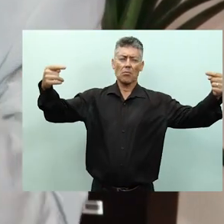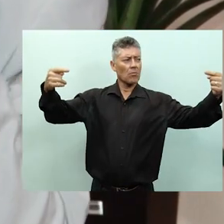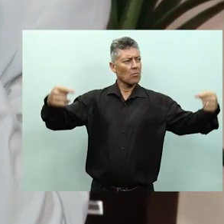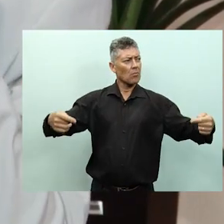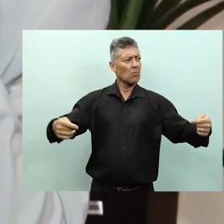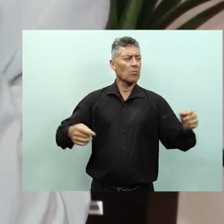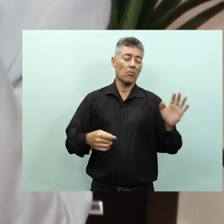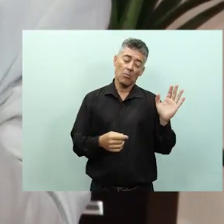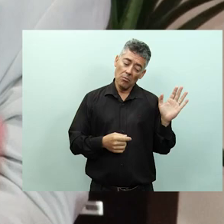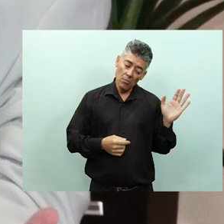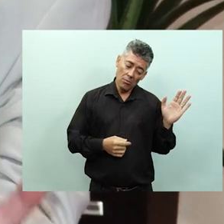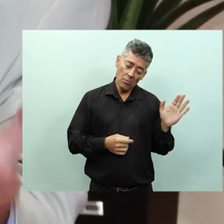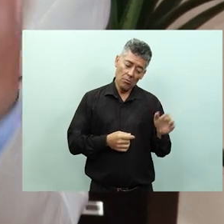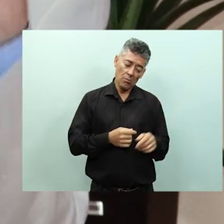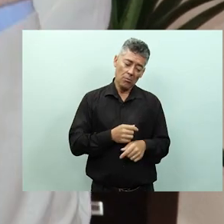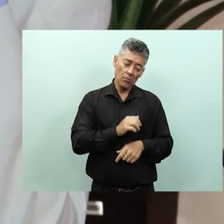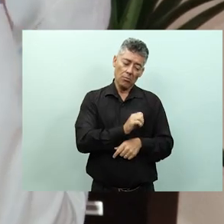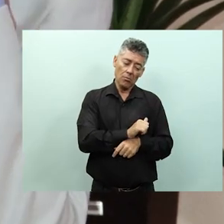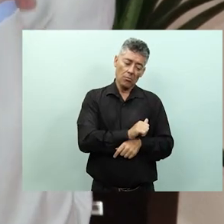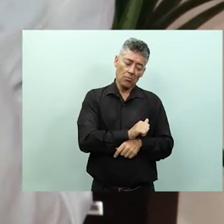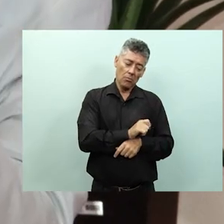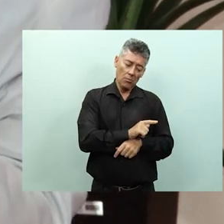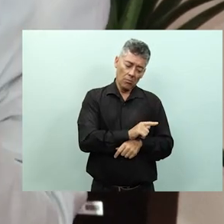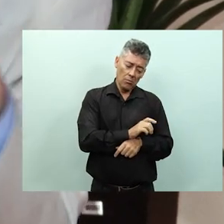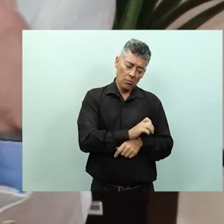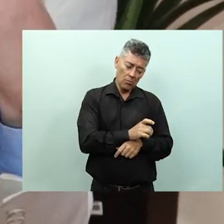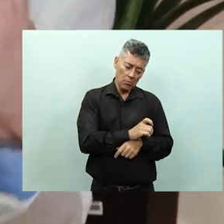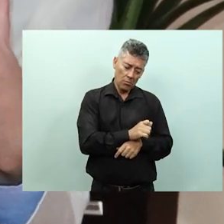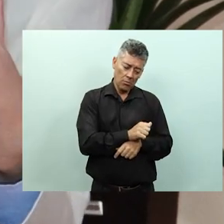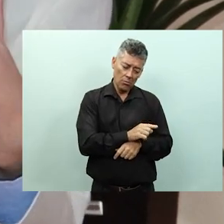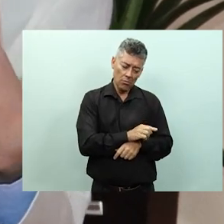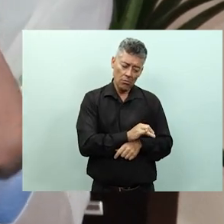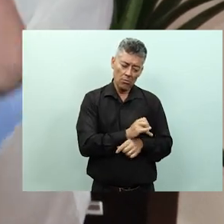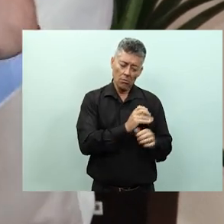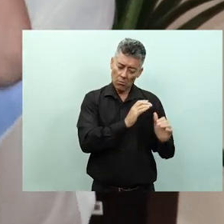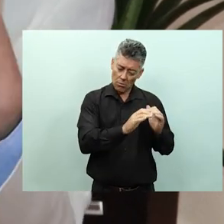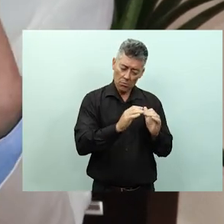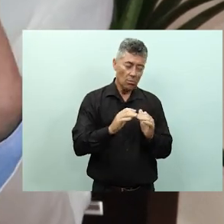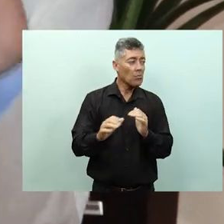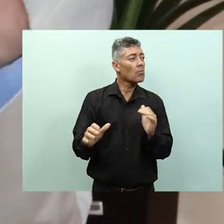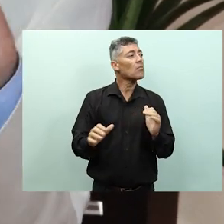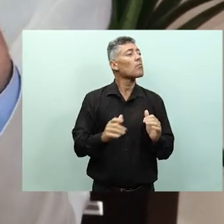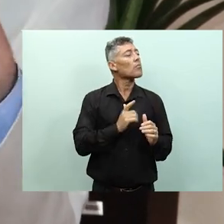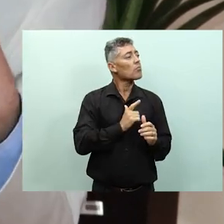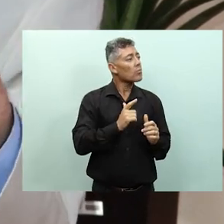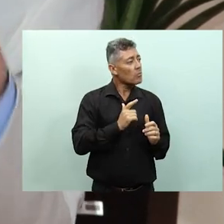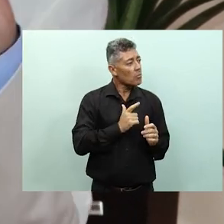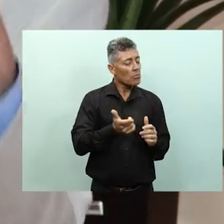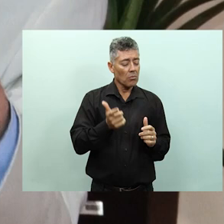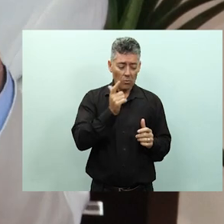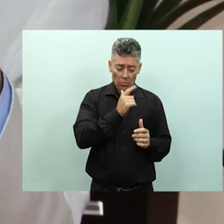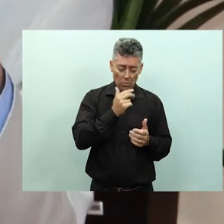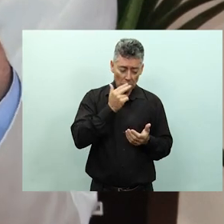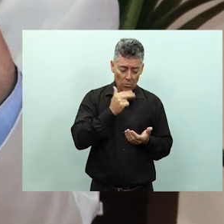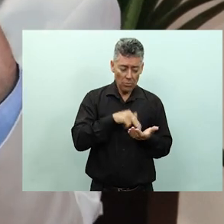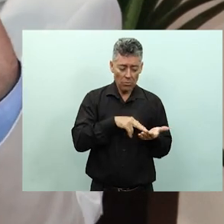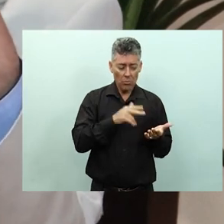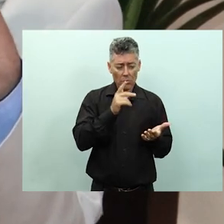nós usamos, Alexandre usou, nós, eu digo, a comunicação. Alexandre teve a sacada de